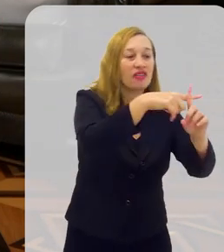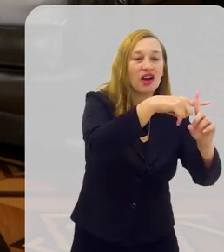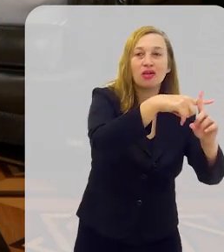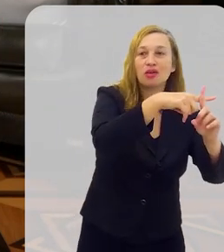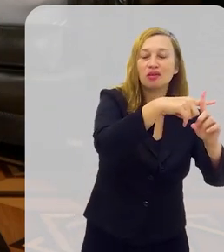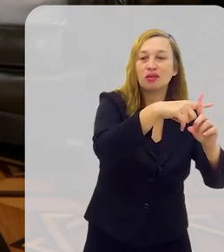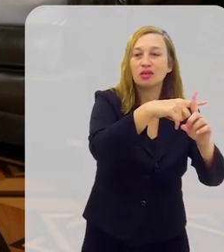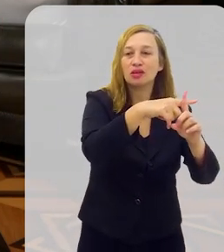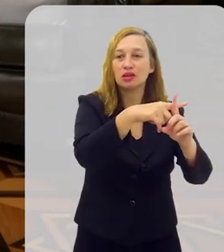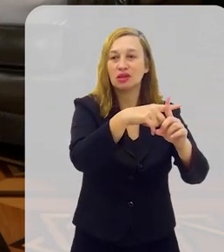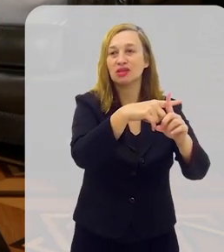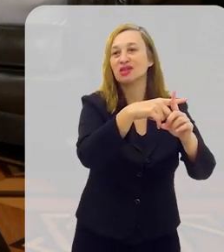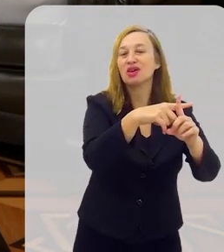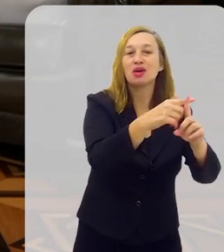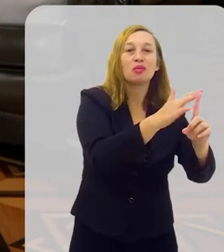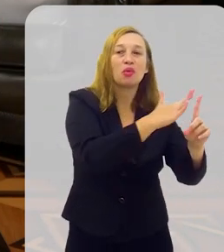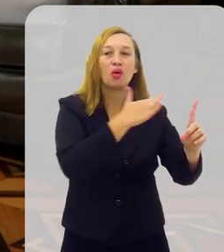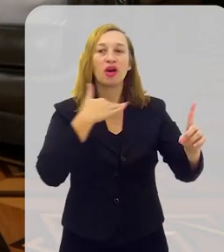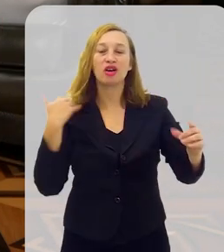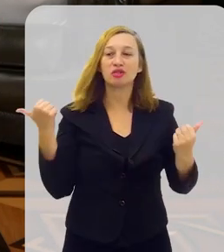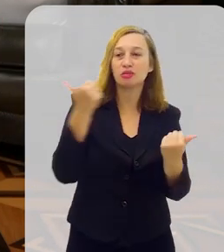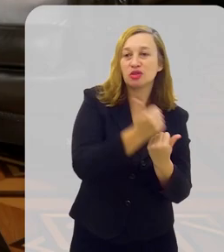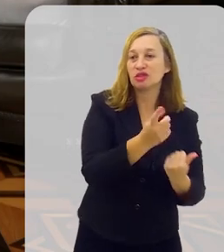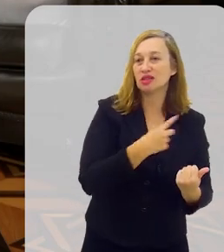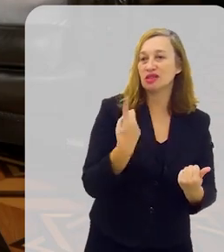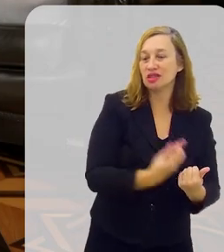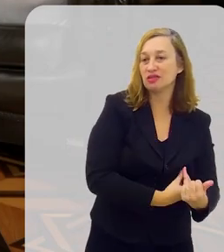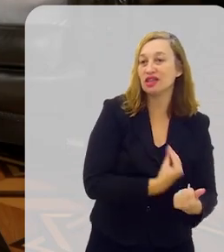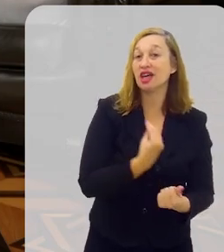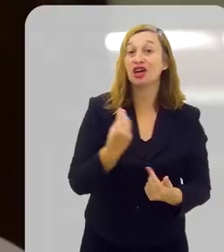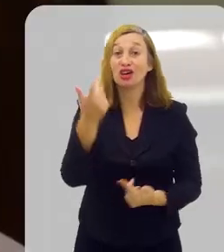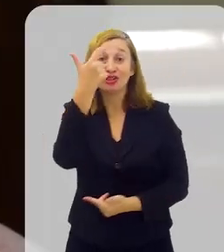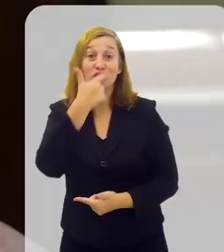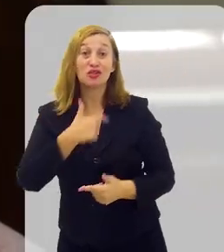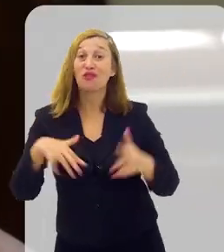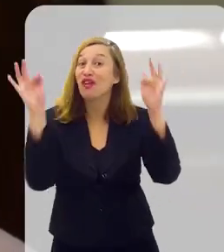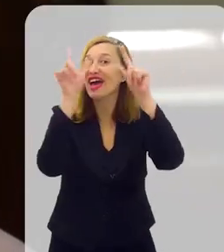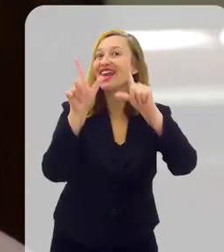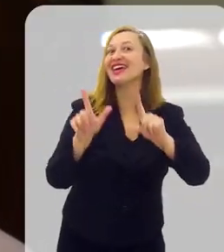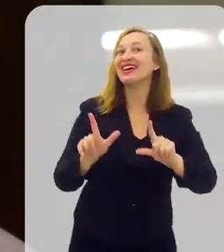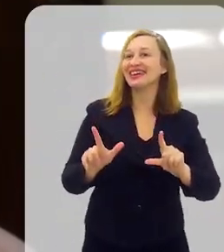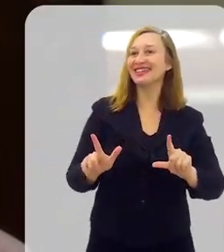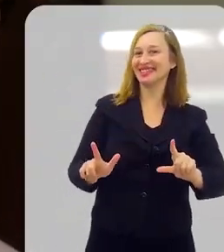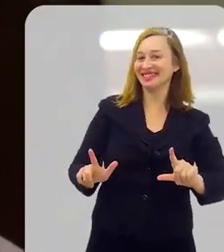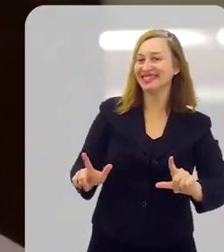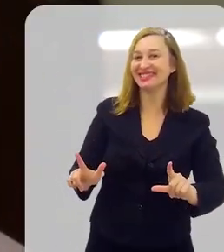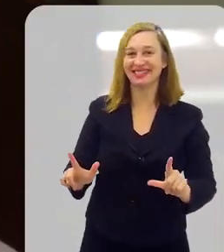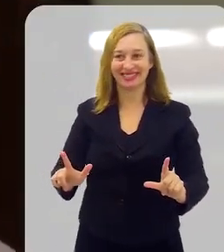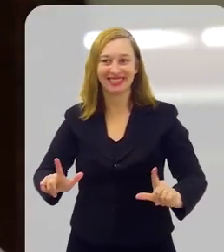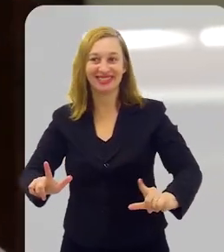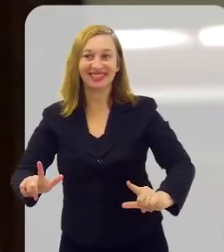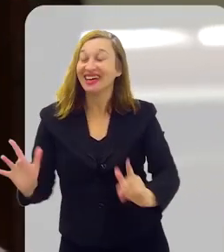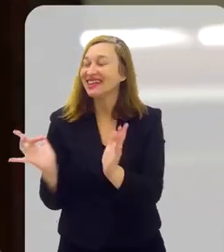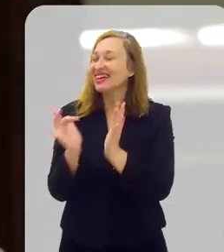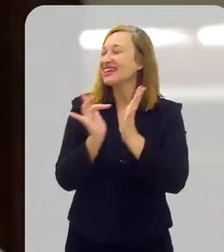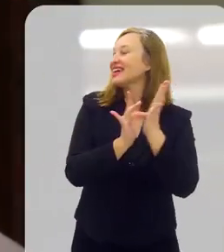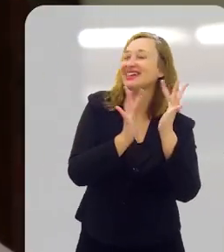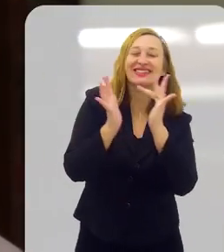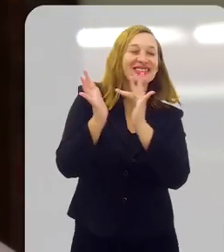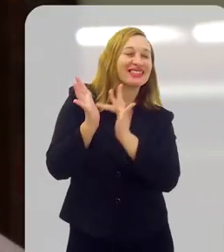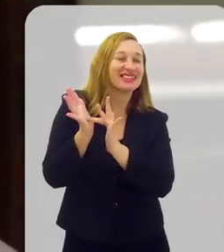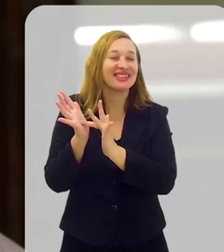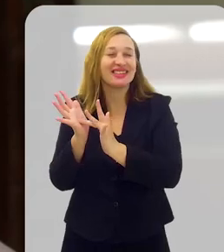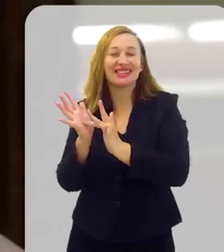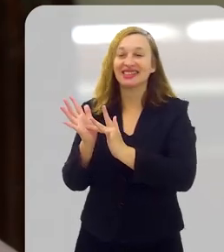lua, sol, a iluminar a terra. Lá na cruz morreu pra nos salvar. Eu sou feliz,